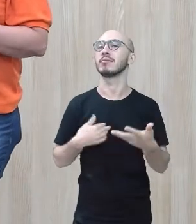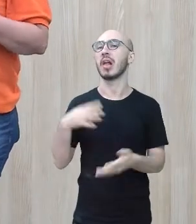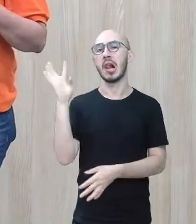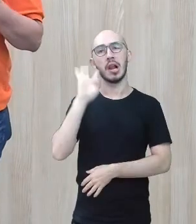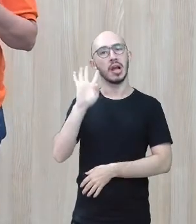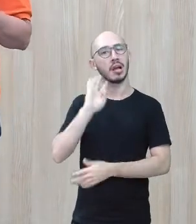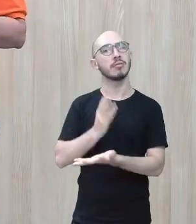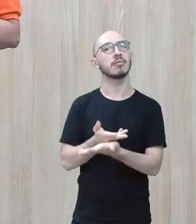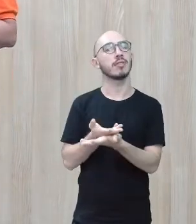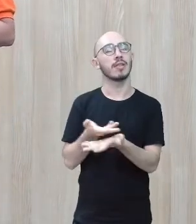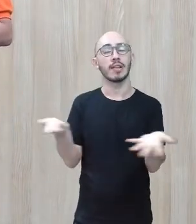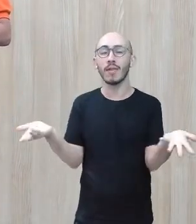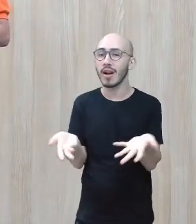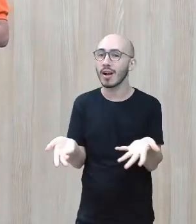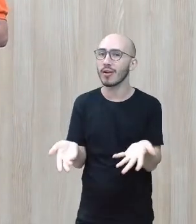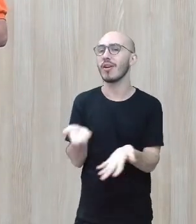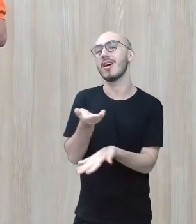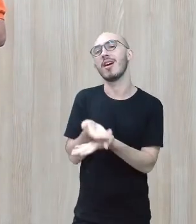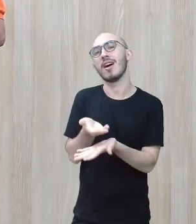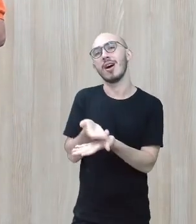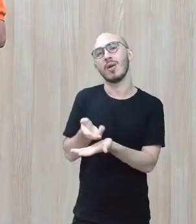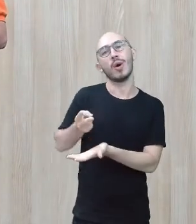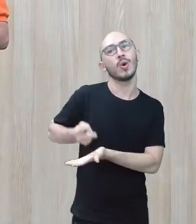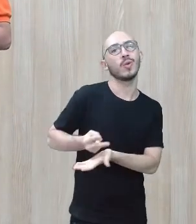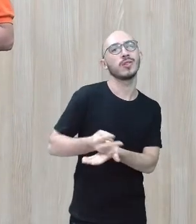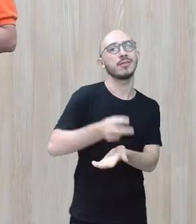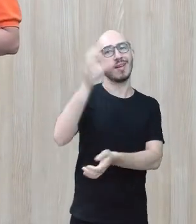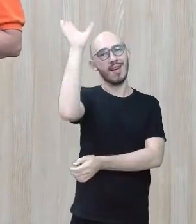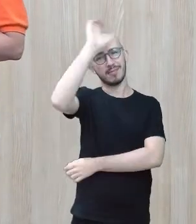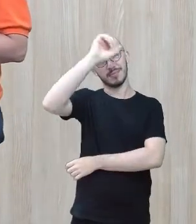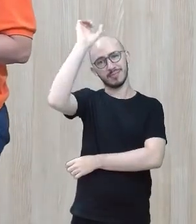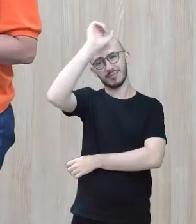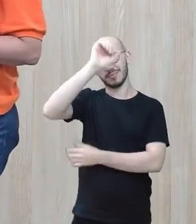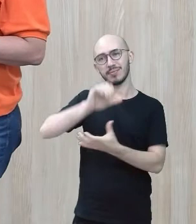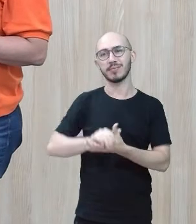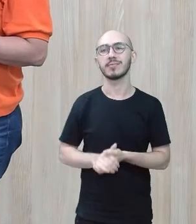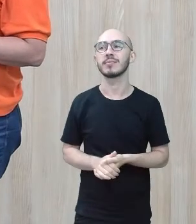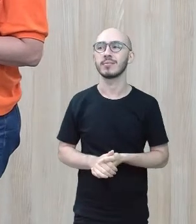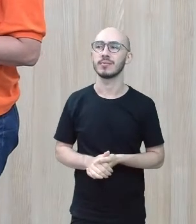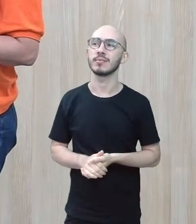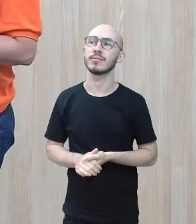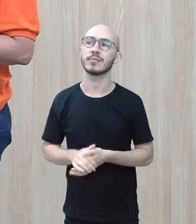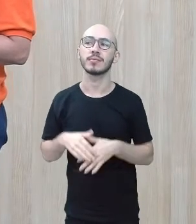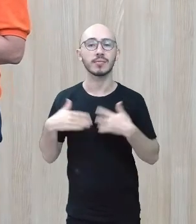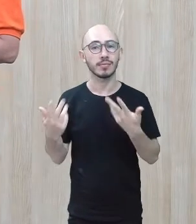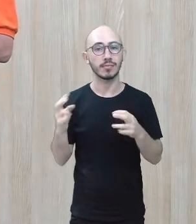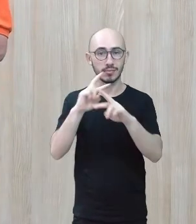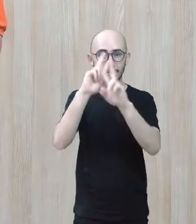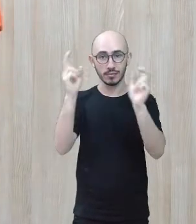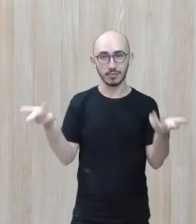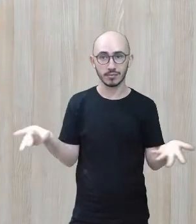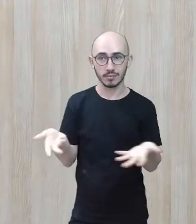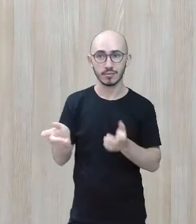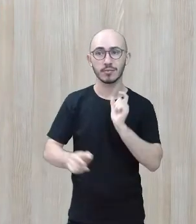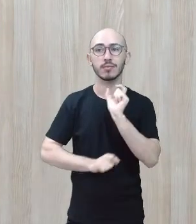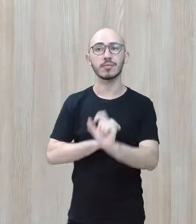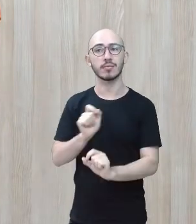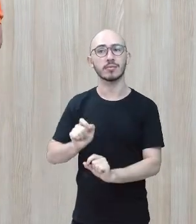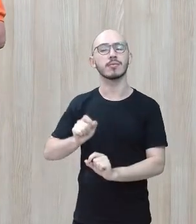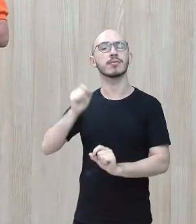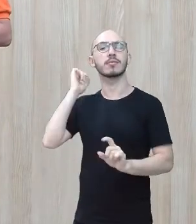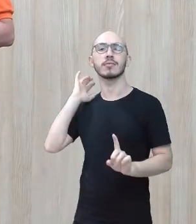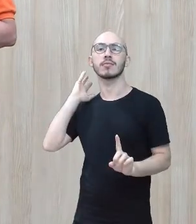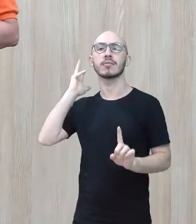dar continuidade a esse momento de aprendizado. Então, a nossa aula de hoje tem um tema biografia